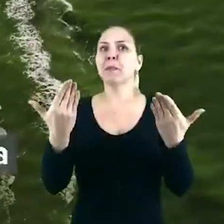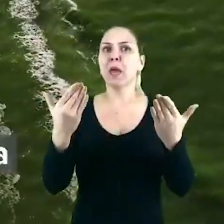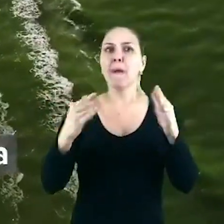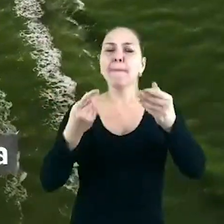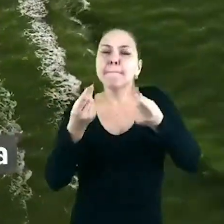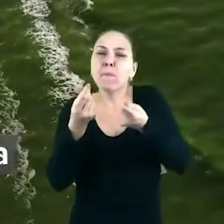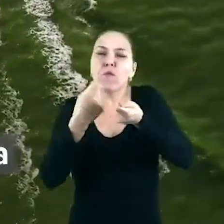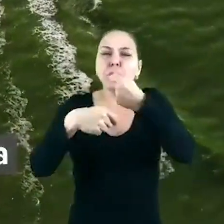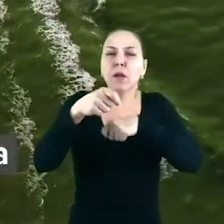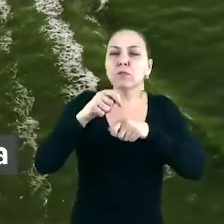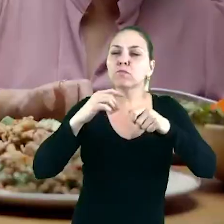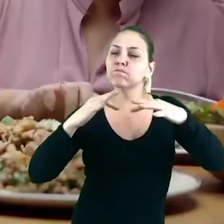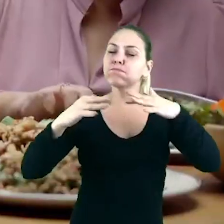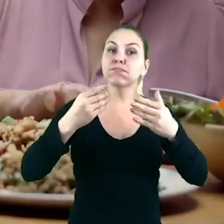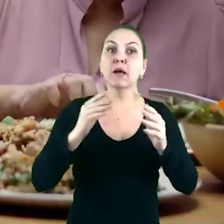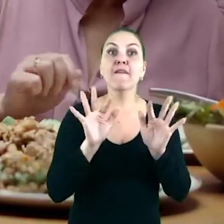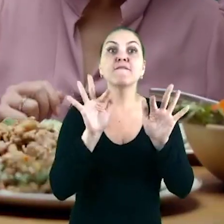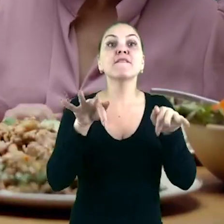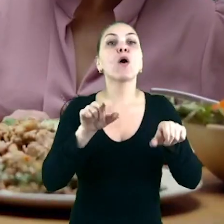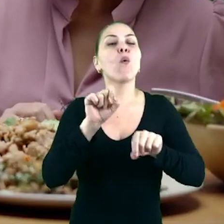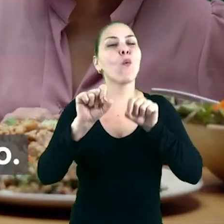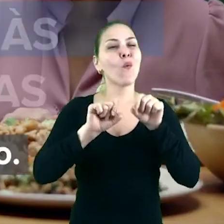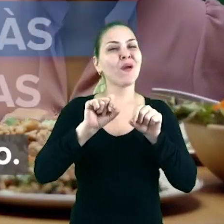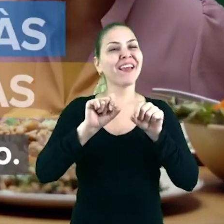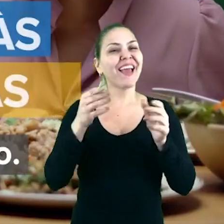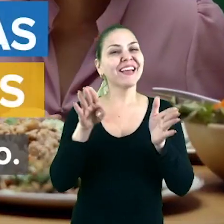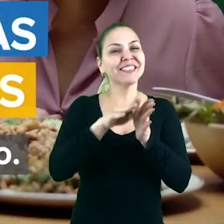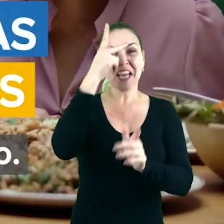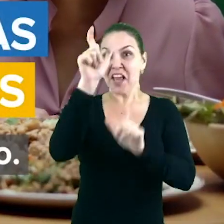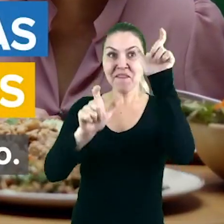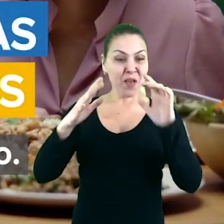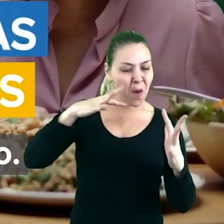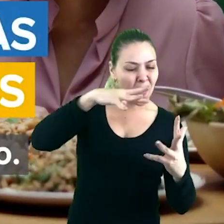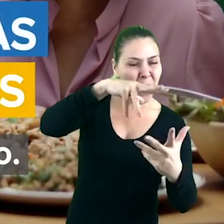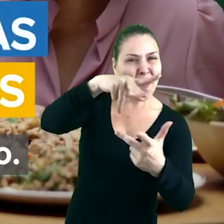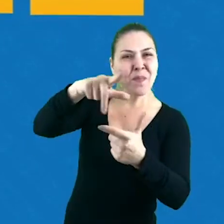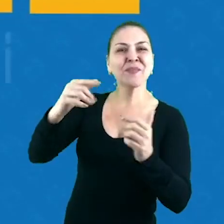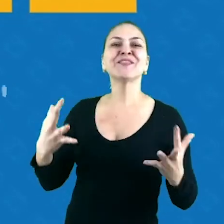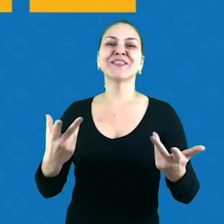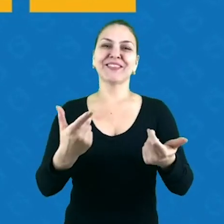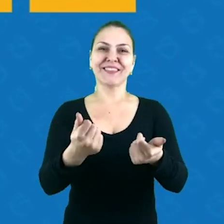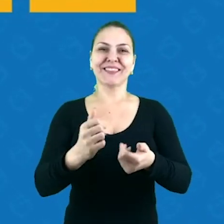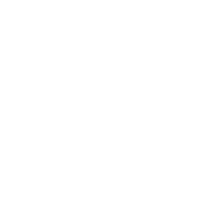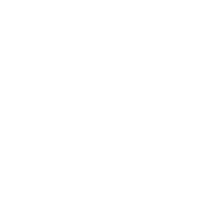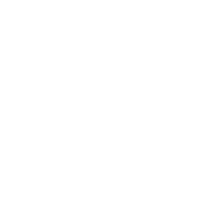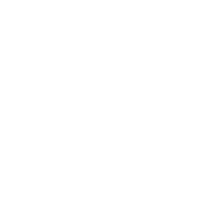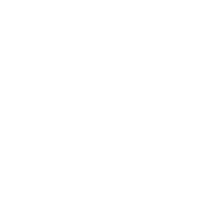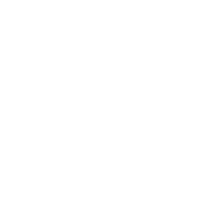pelo movimento da economia e, finalmente, chega às pessoas do mundo todo.